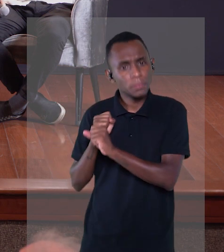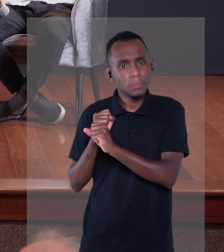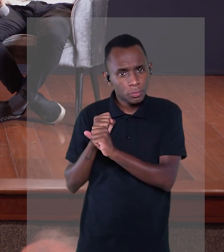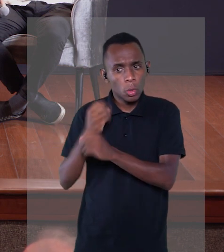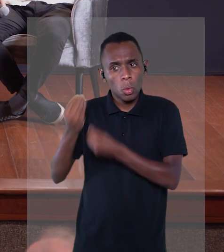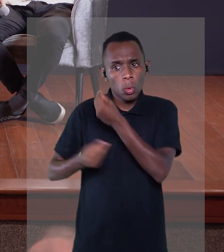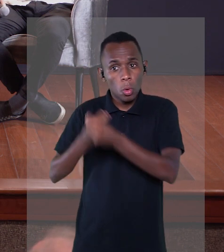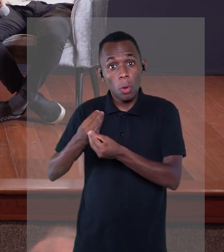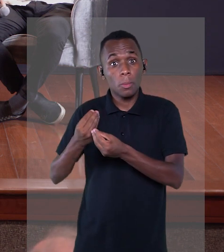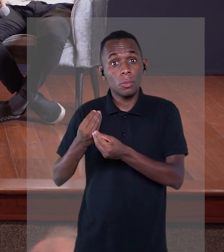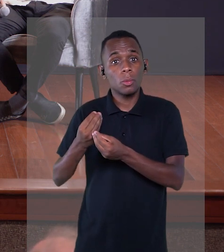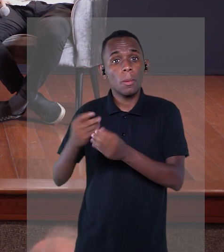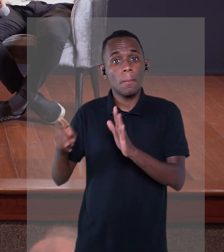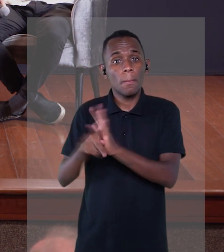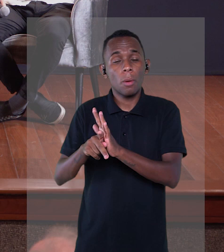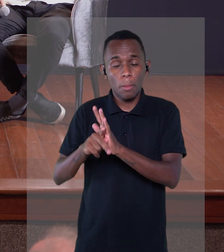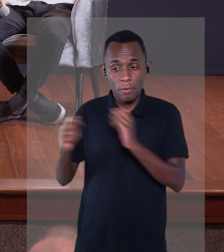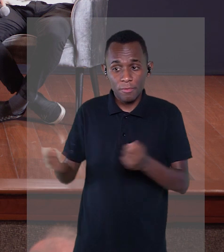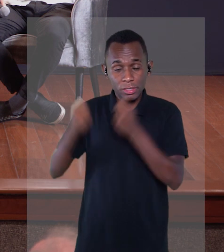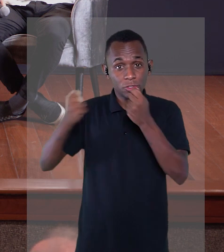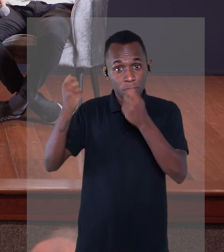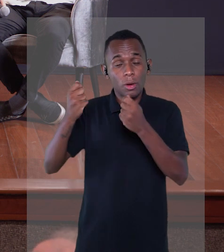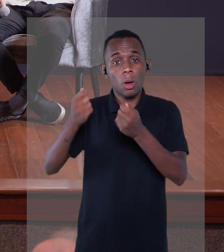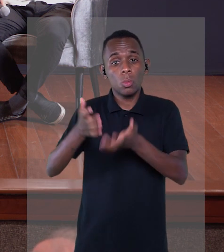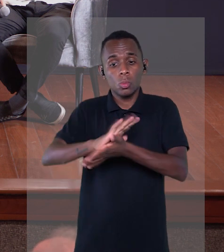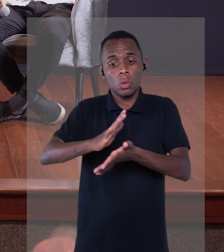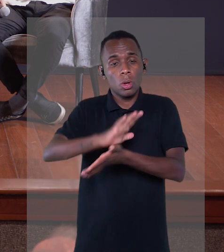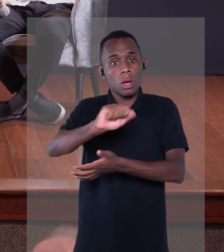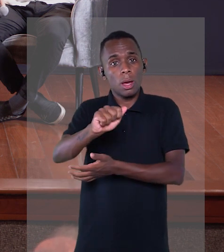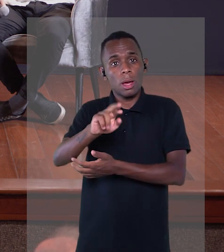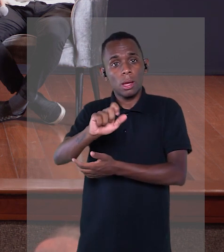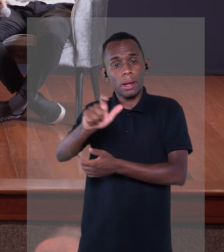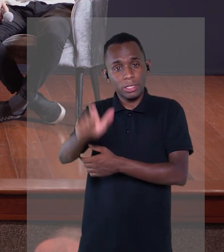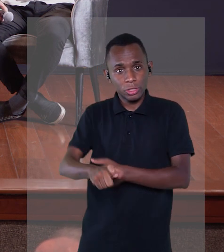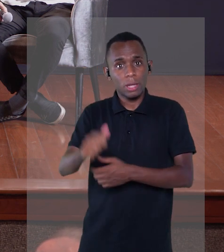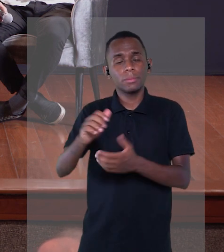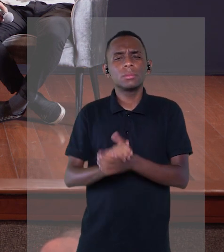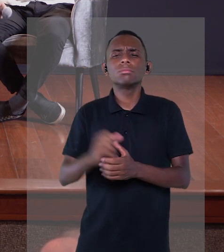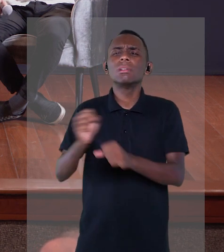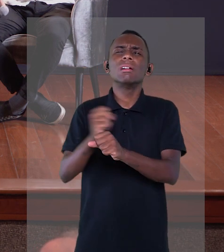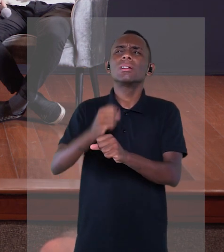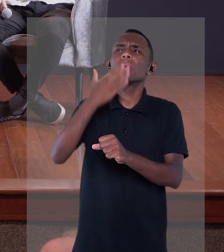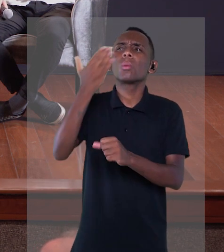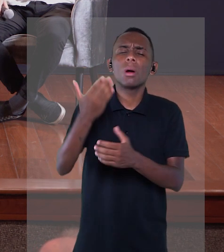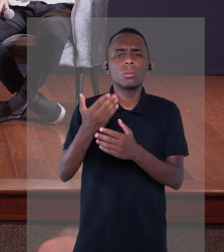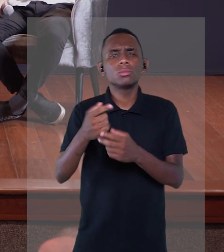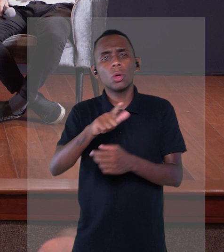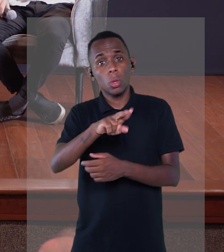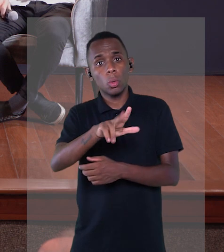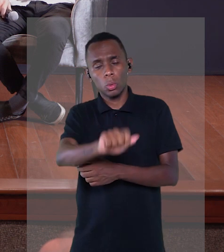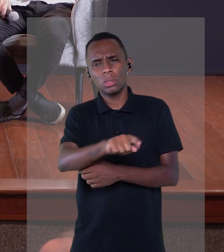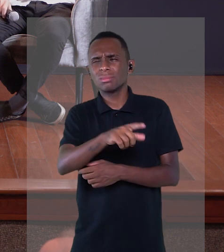nosso Festival Literário de Araxá. Fli Araxá, que ano que foi? Vamos começar com Lula?